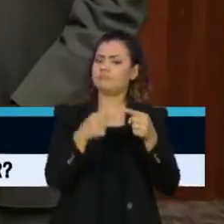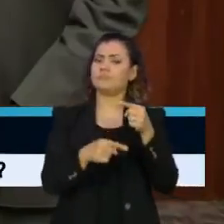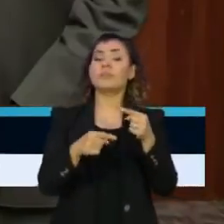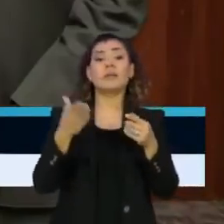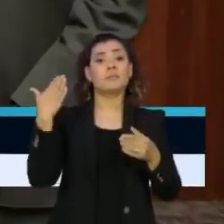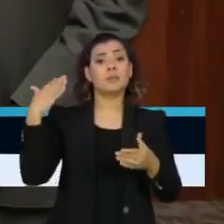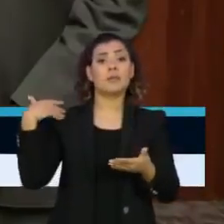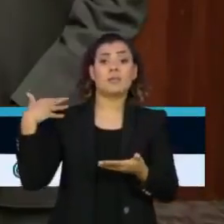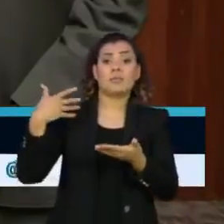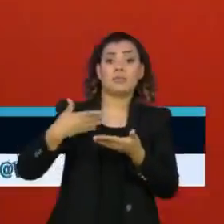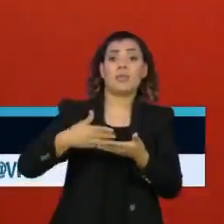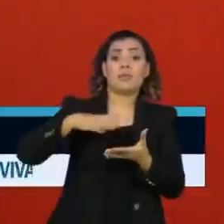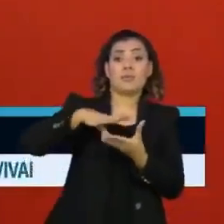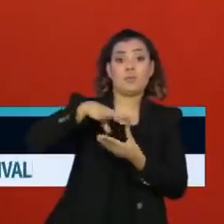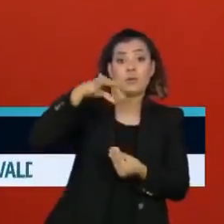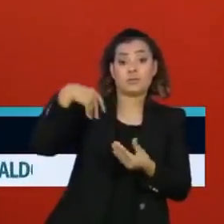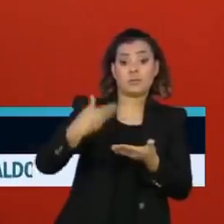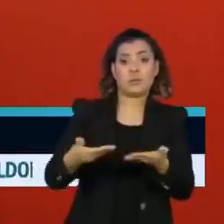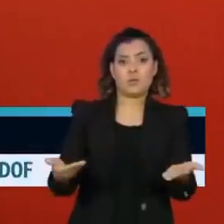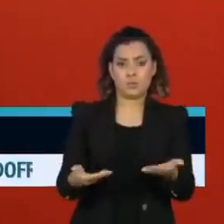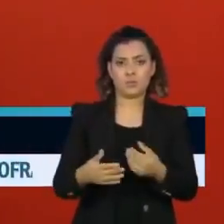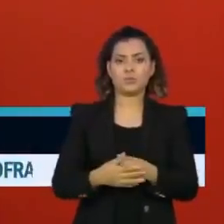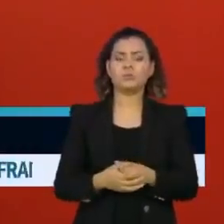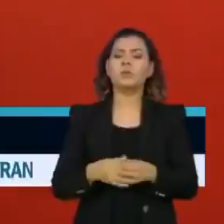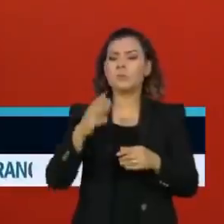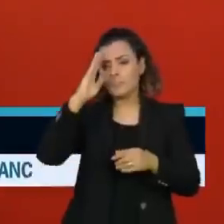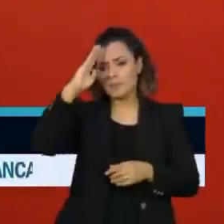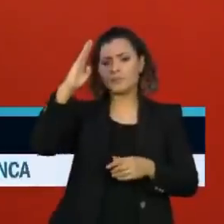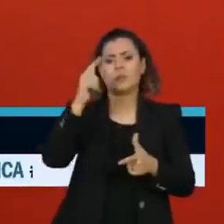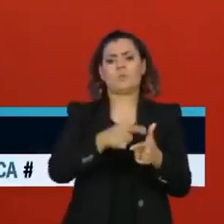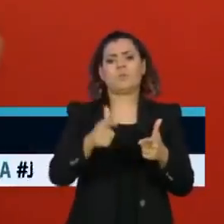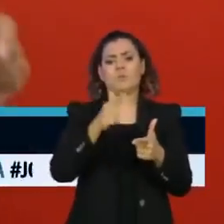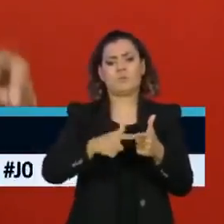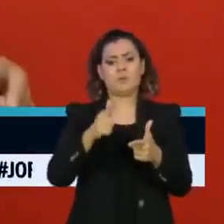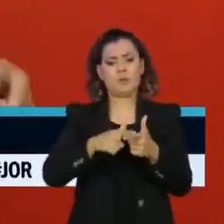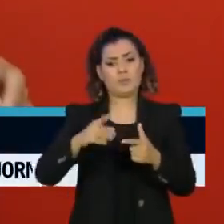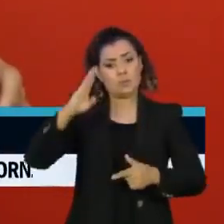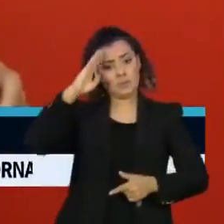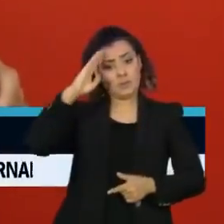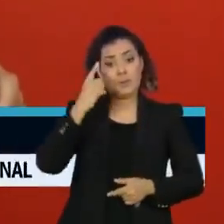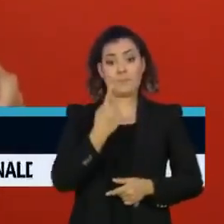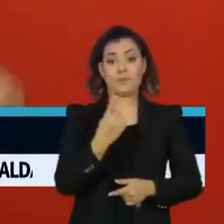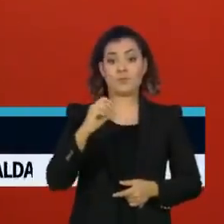a redemocratização. A última grande crise militar tinha acontecido em